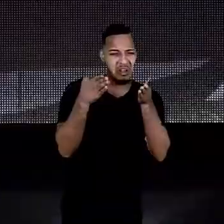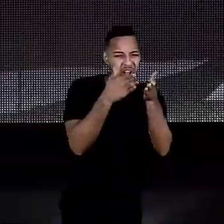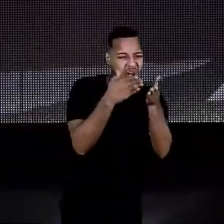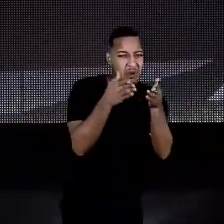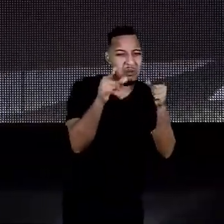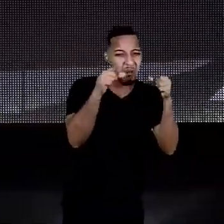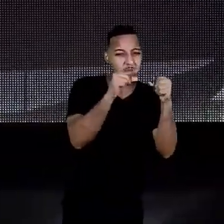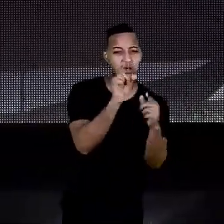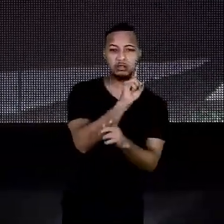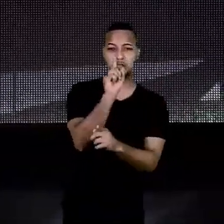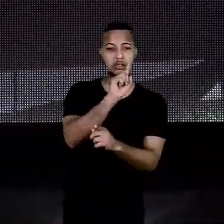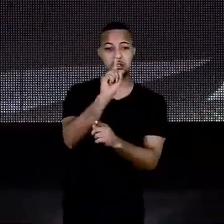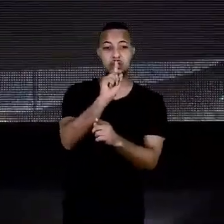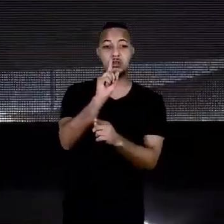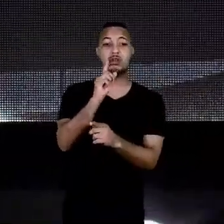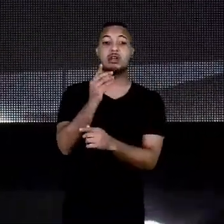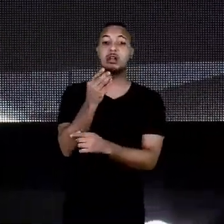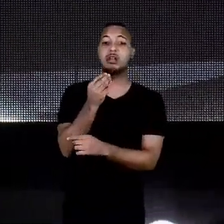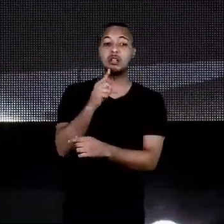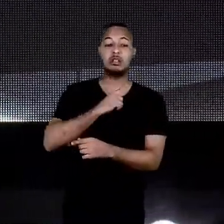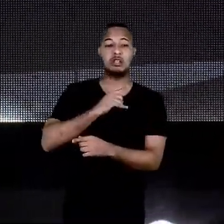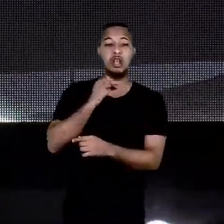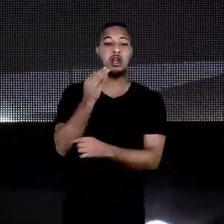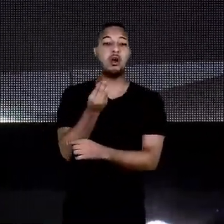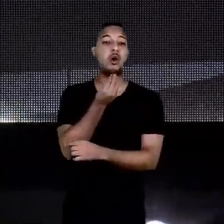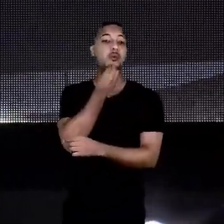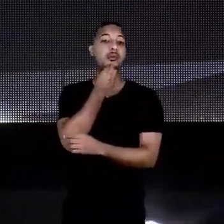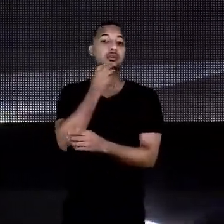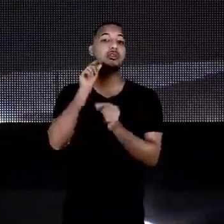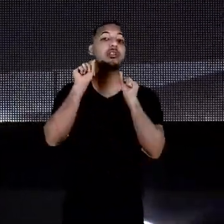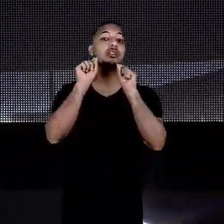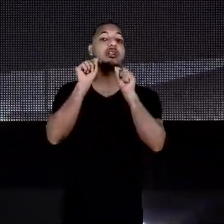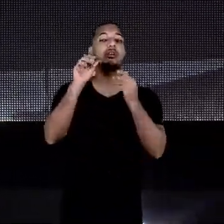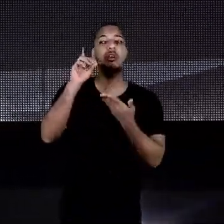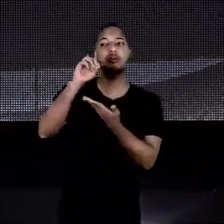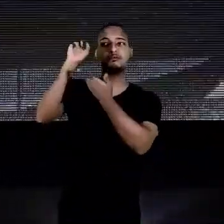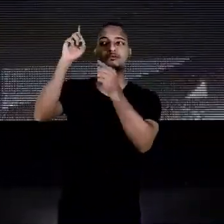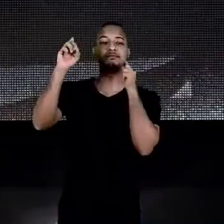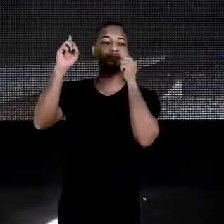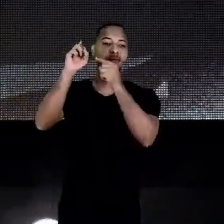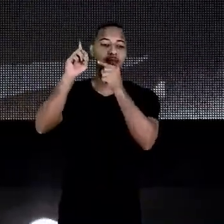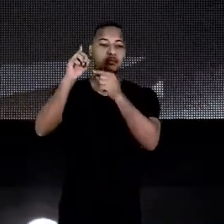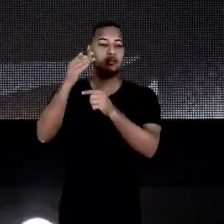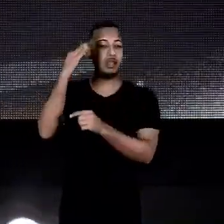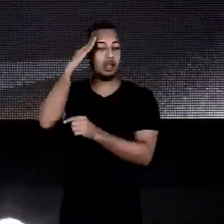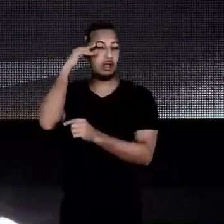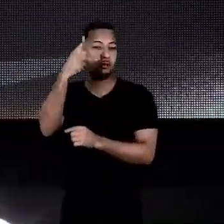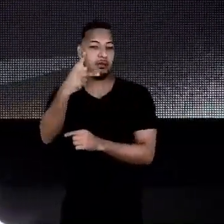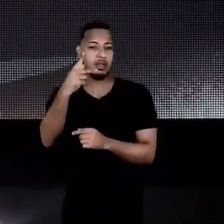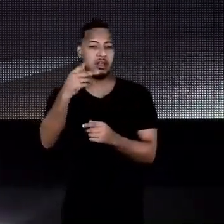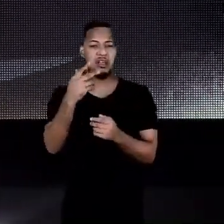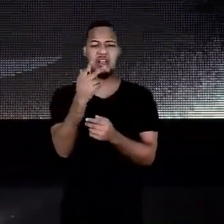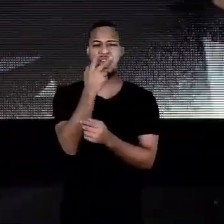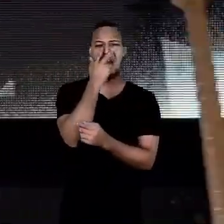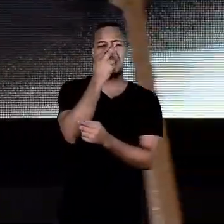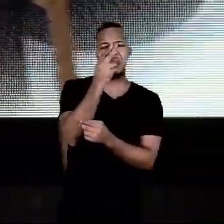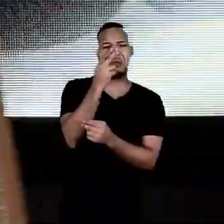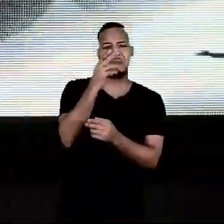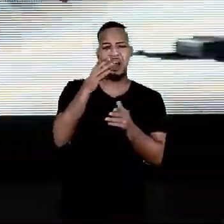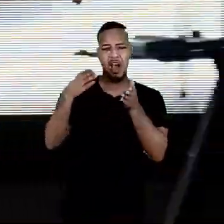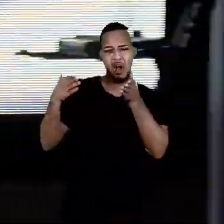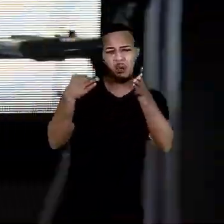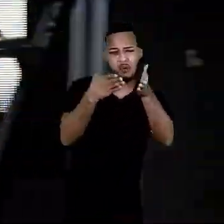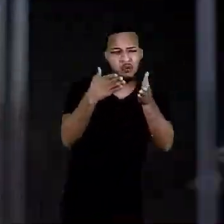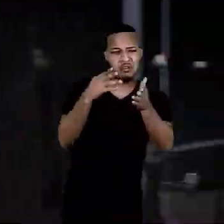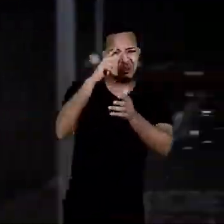o caminho é Jesus. A Bíblia diz em Provérbios que há caminhos que parecem aos olhos dos homens